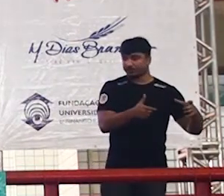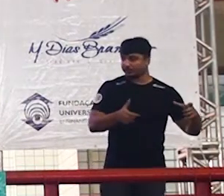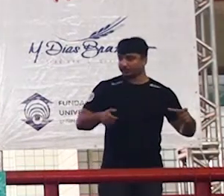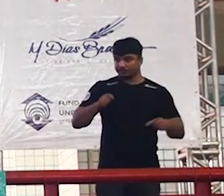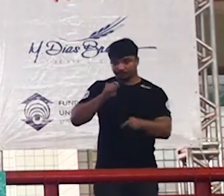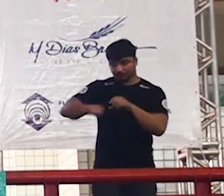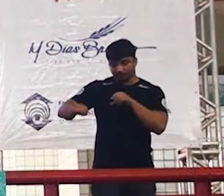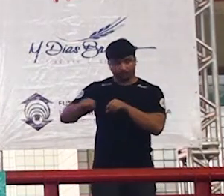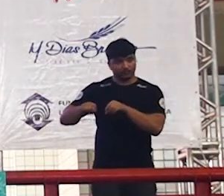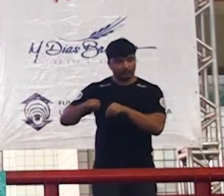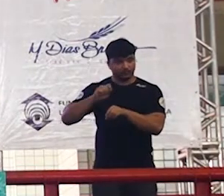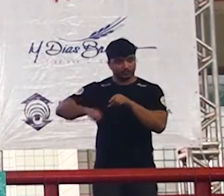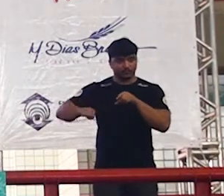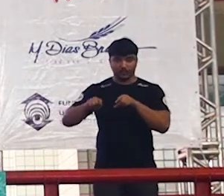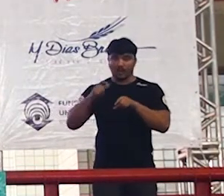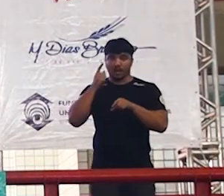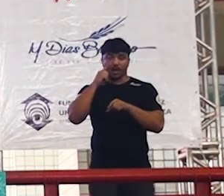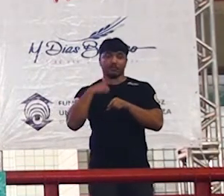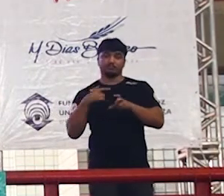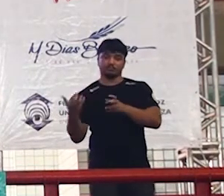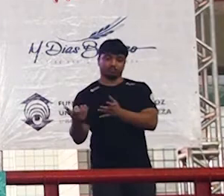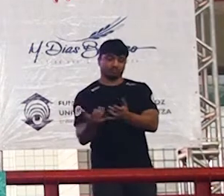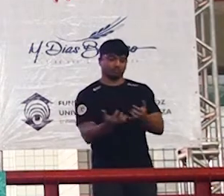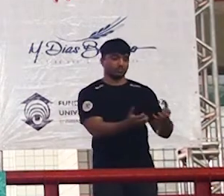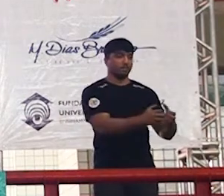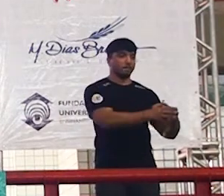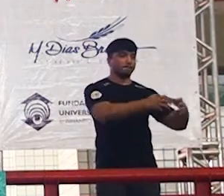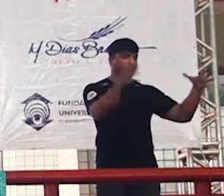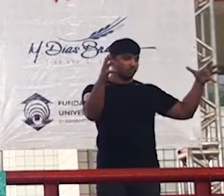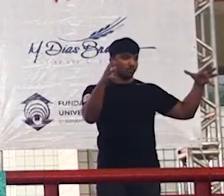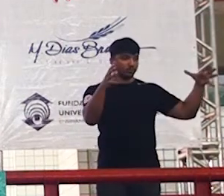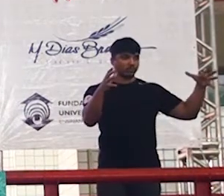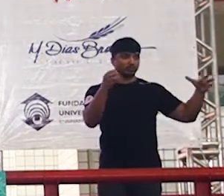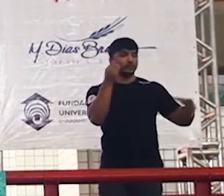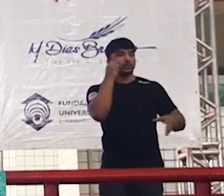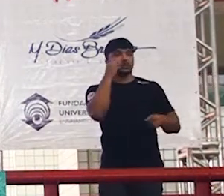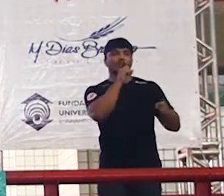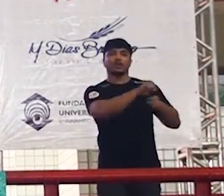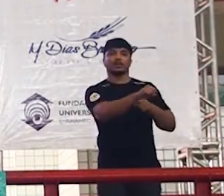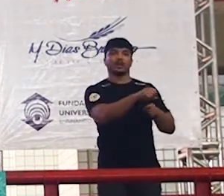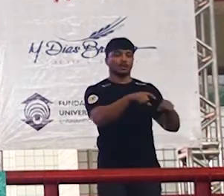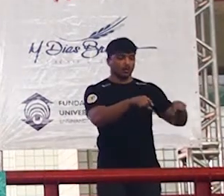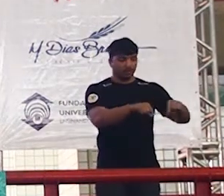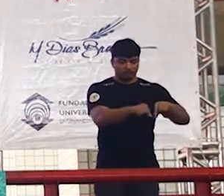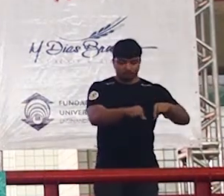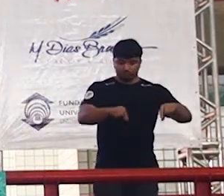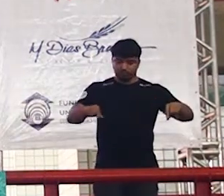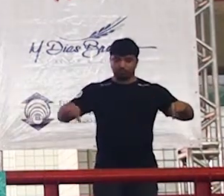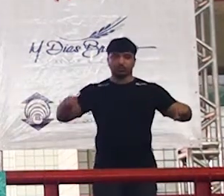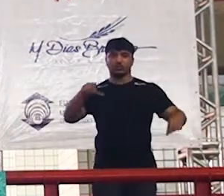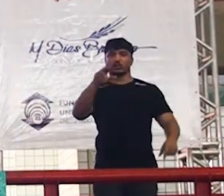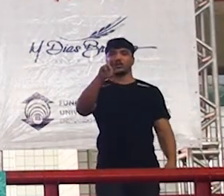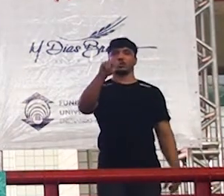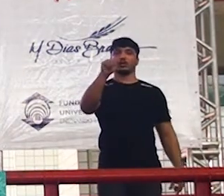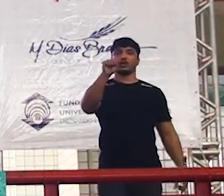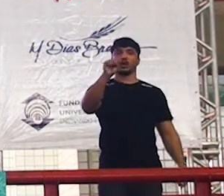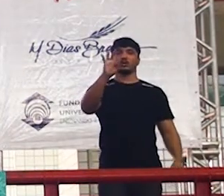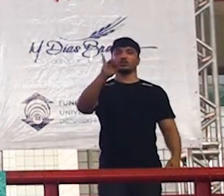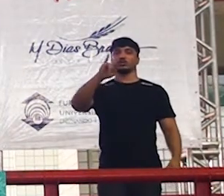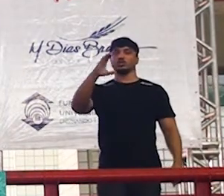riscar o fósforo, a pólvora queimar e explodir a bomba. Aquele caminho de pólvora é o rastilho.